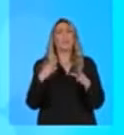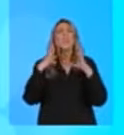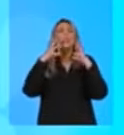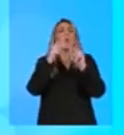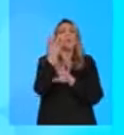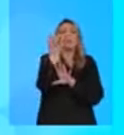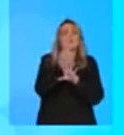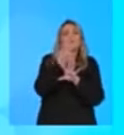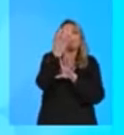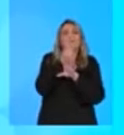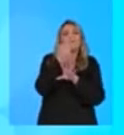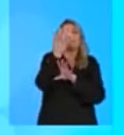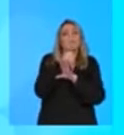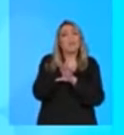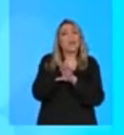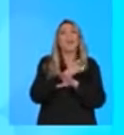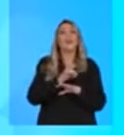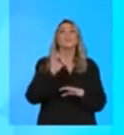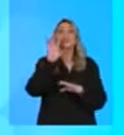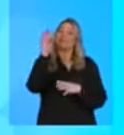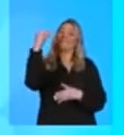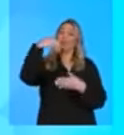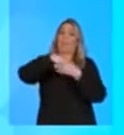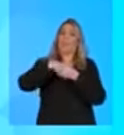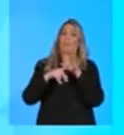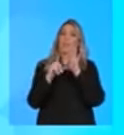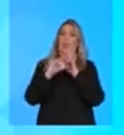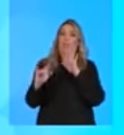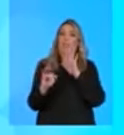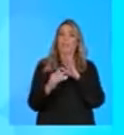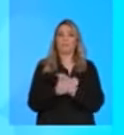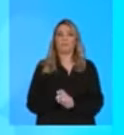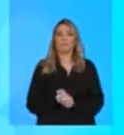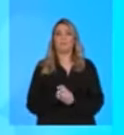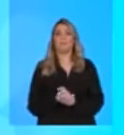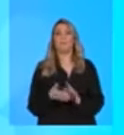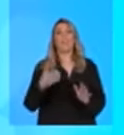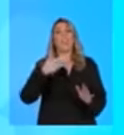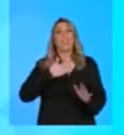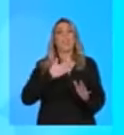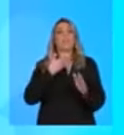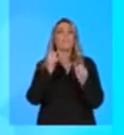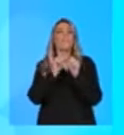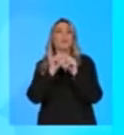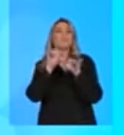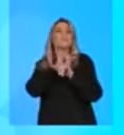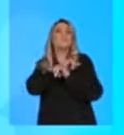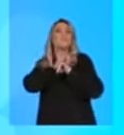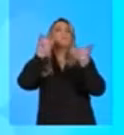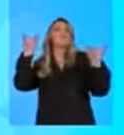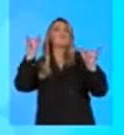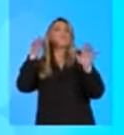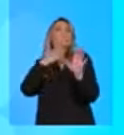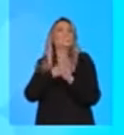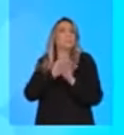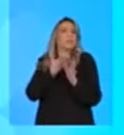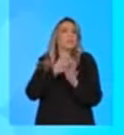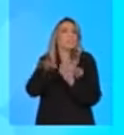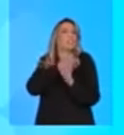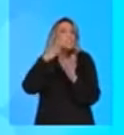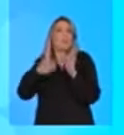eu recebi foram absolutamente por dentro Eu não faço um marketing de extrema direita para poder